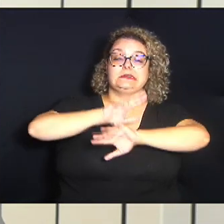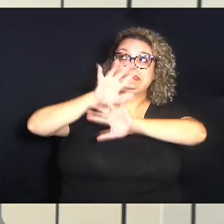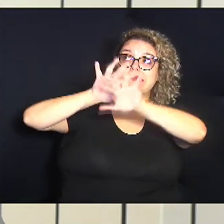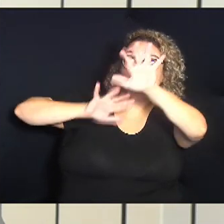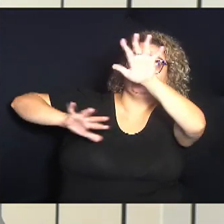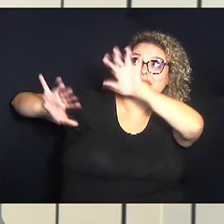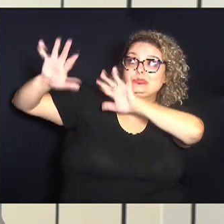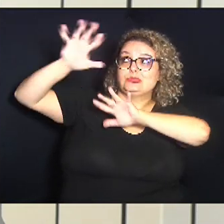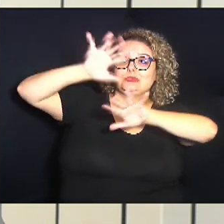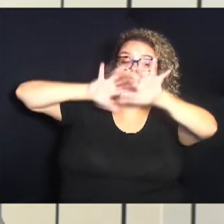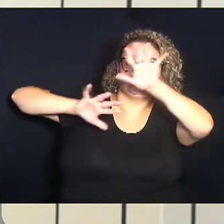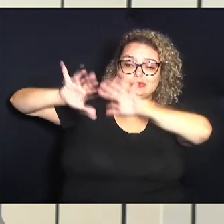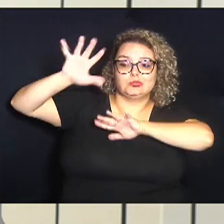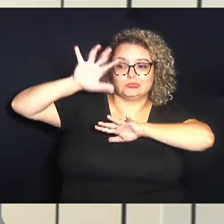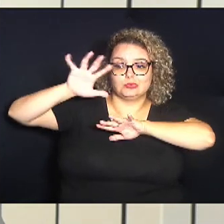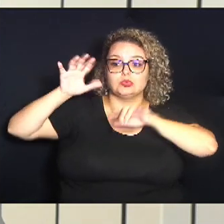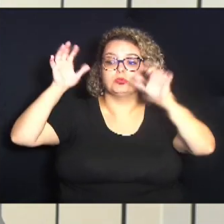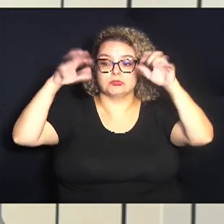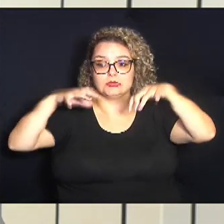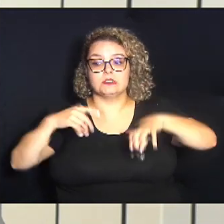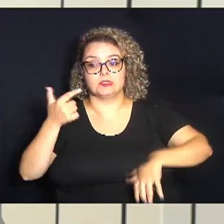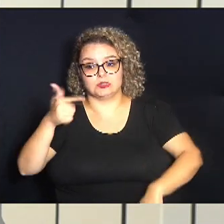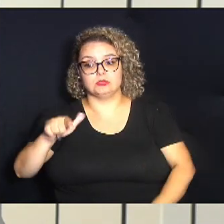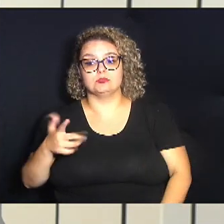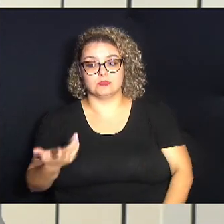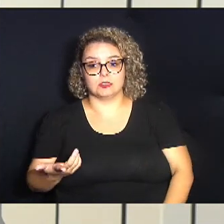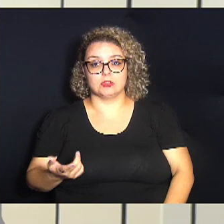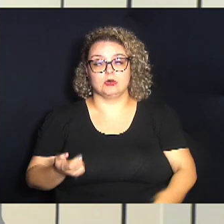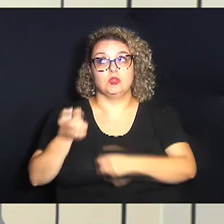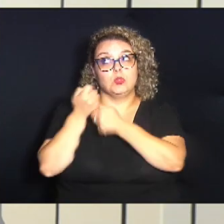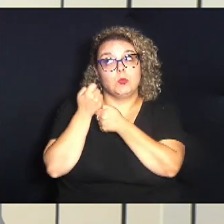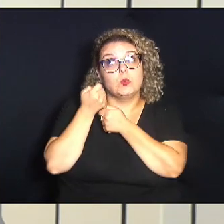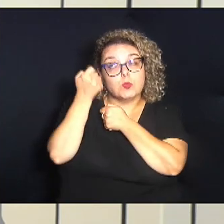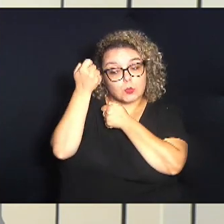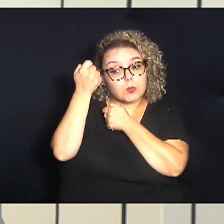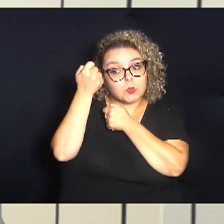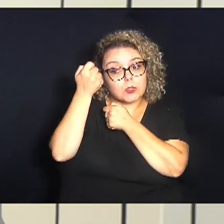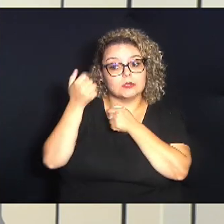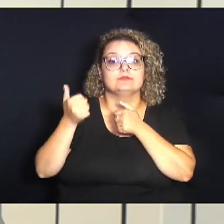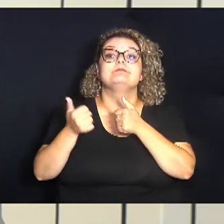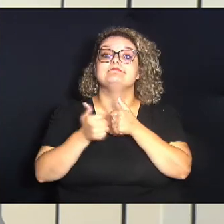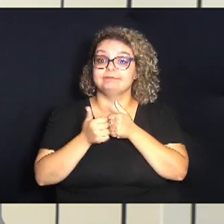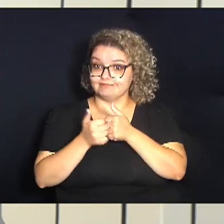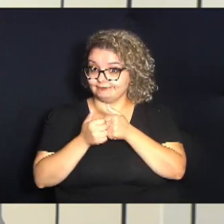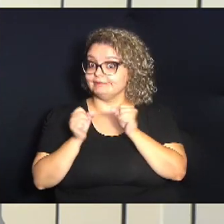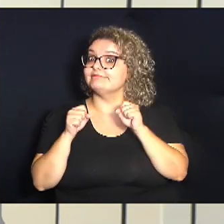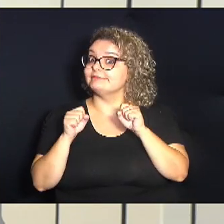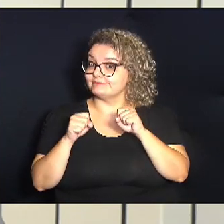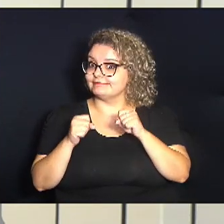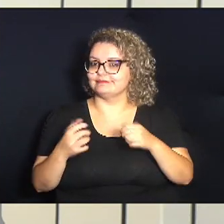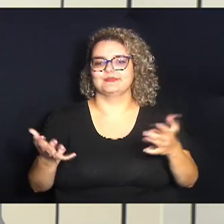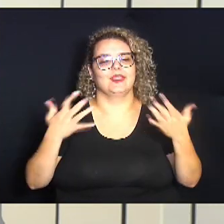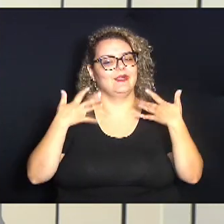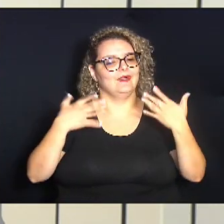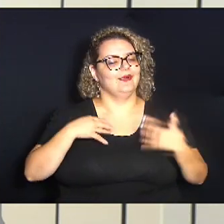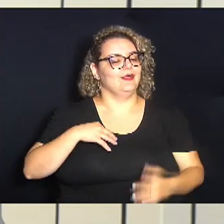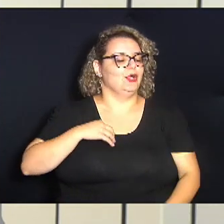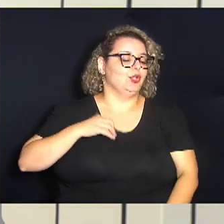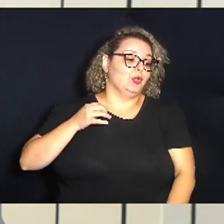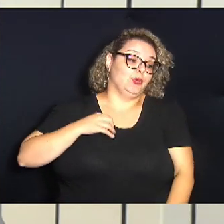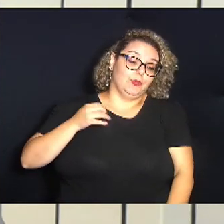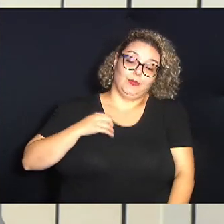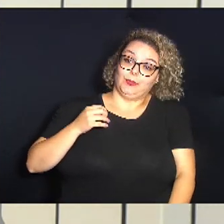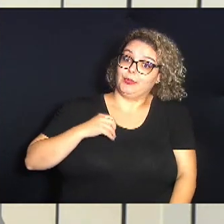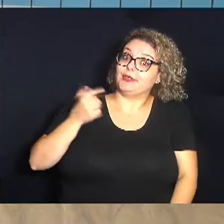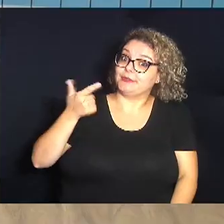nuvens e a chuva permanece. Então, mantenha o guarda-chuva sempre por perto, viu? E o calor? Ah, este continua.